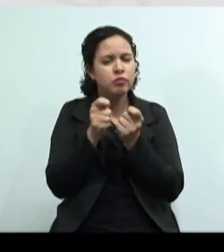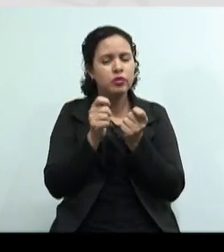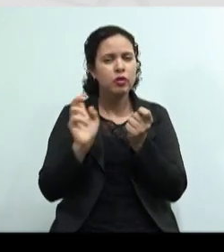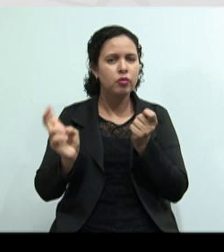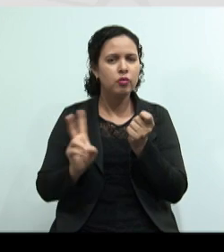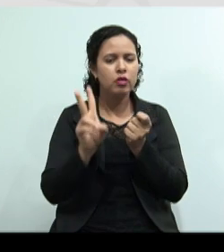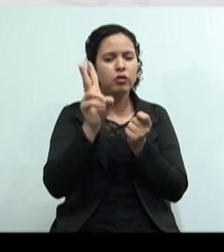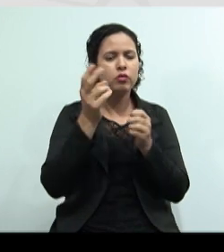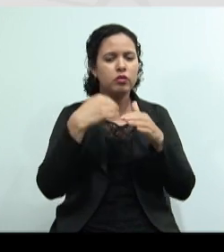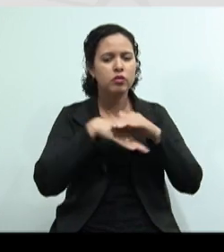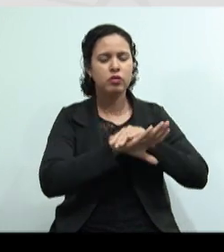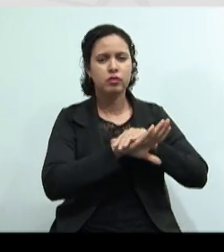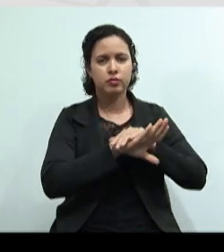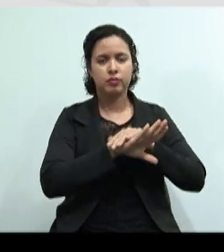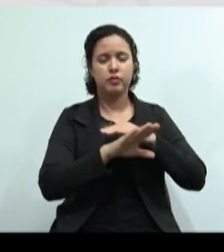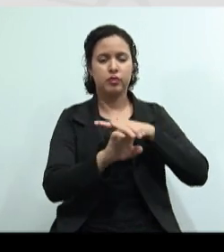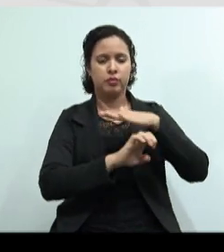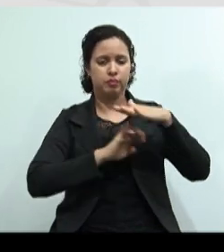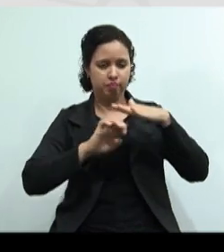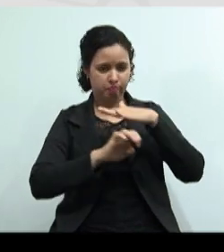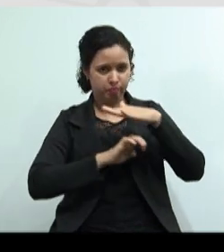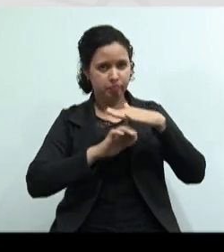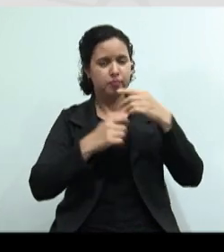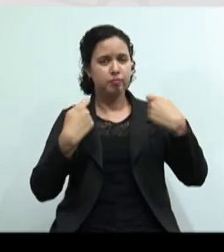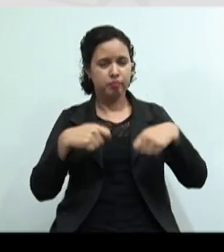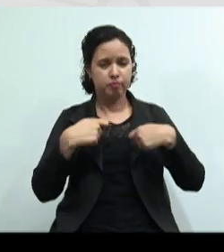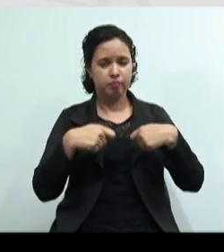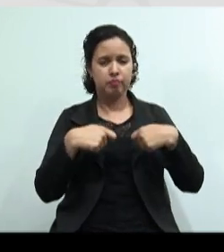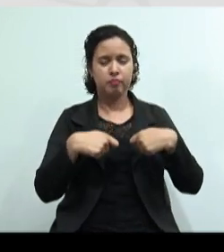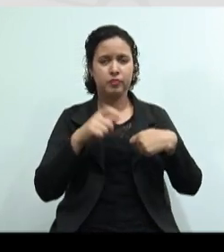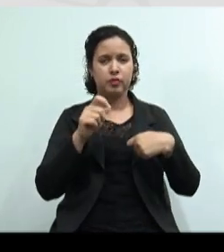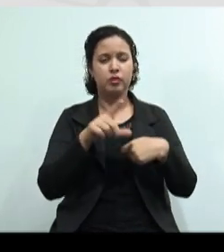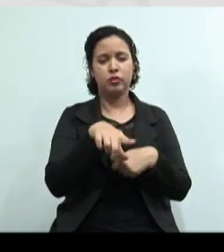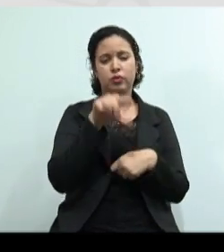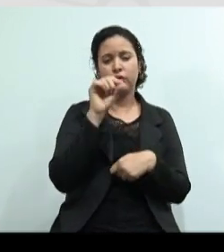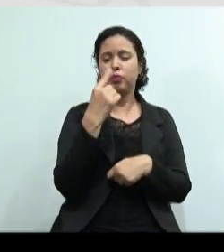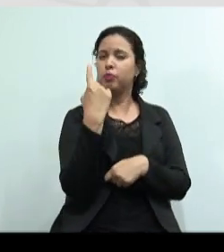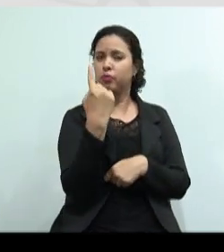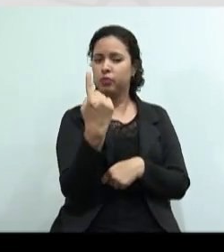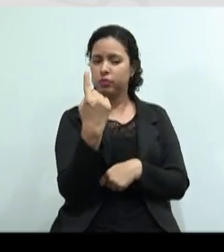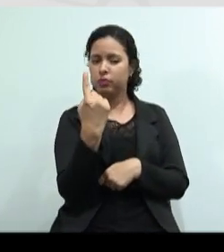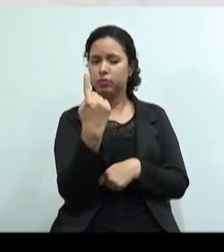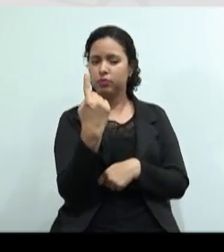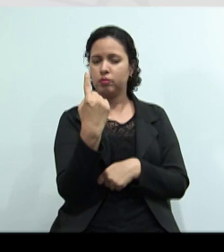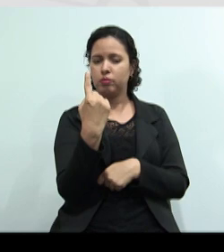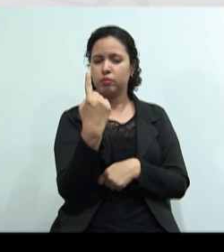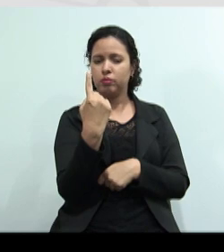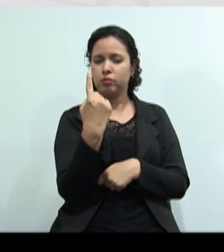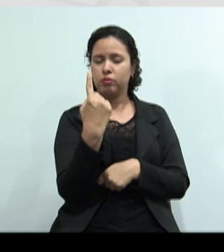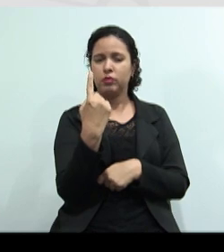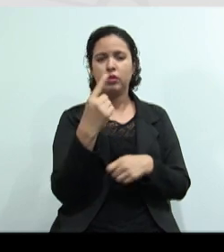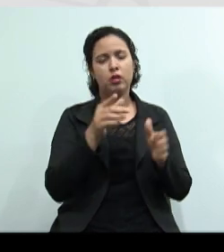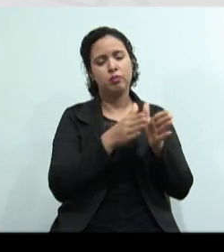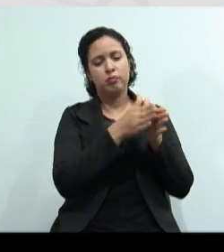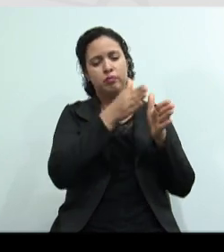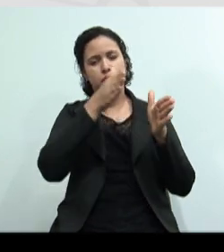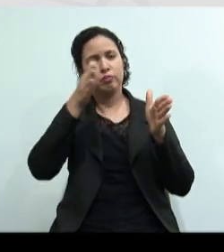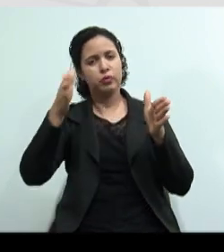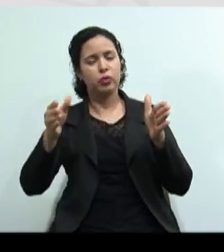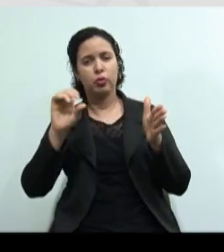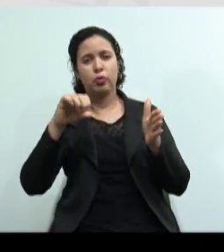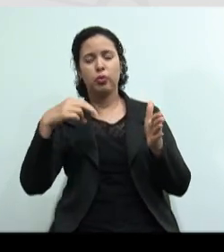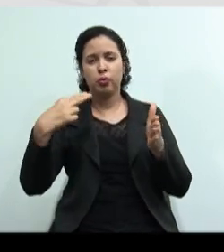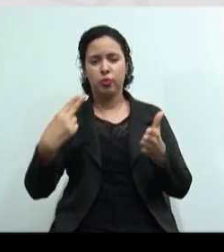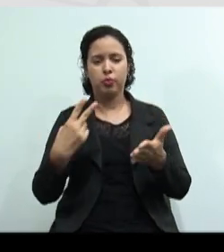estoque, a empresa terá que optar por um dos sistemas de controle de estoque, tendo o periódico ou o permanente.